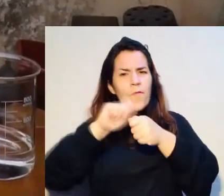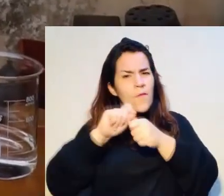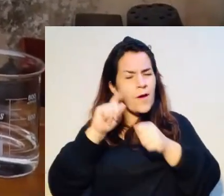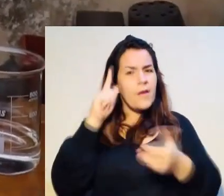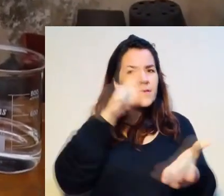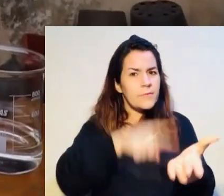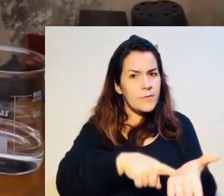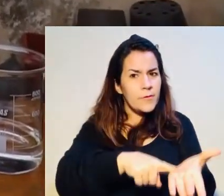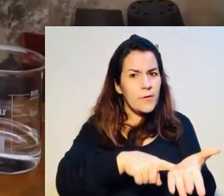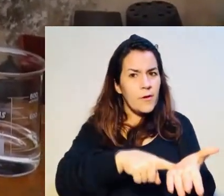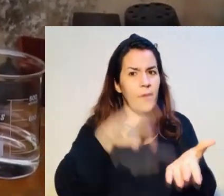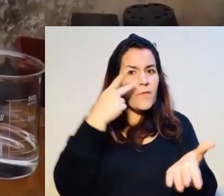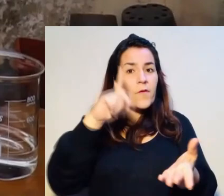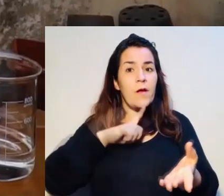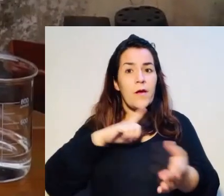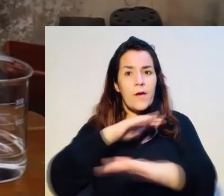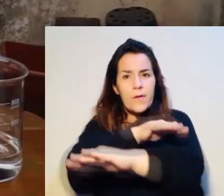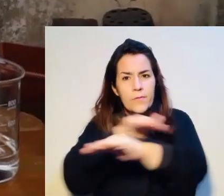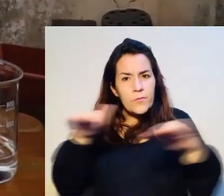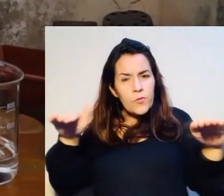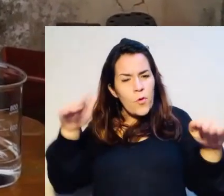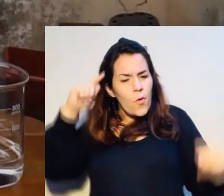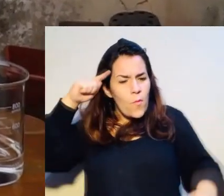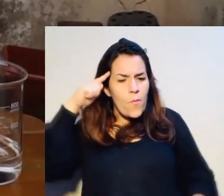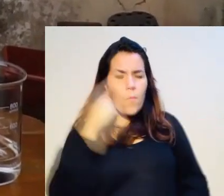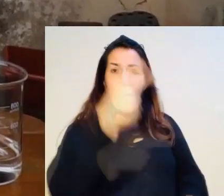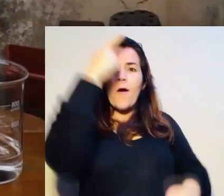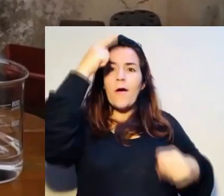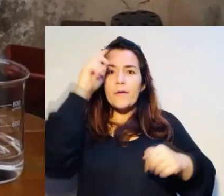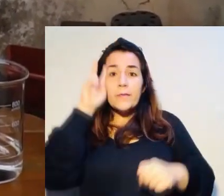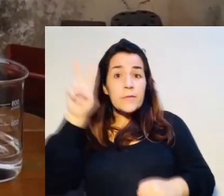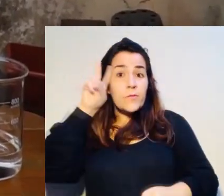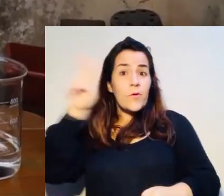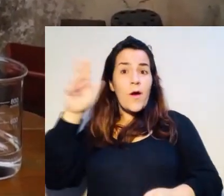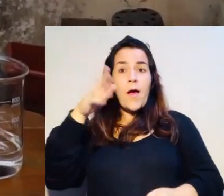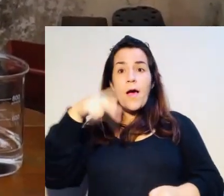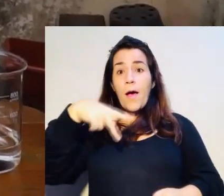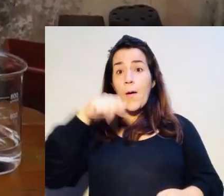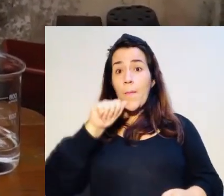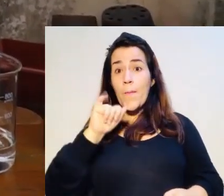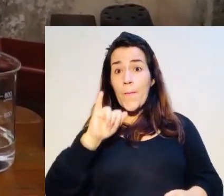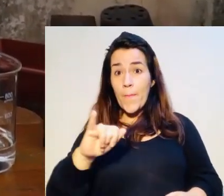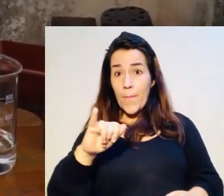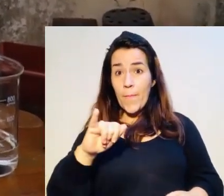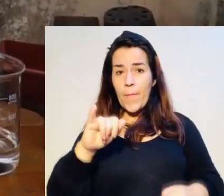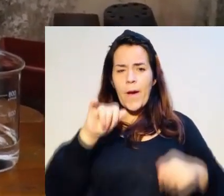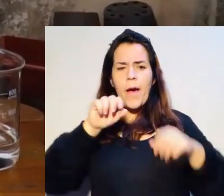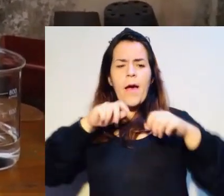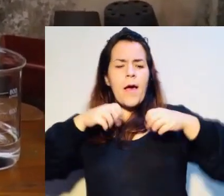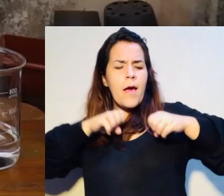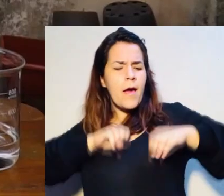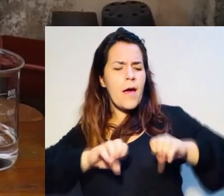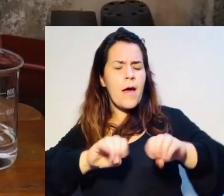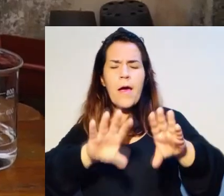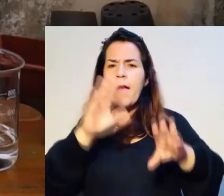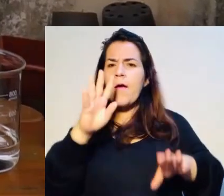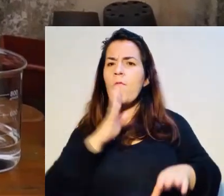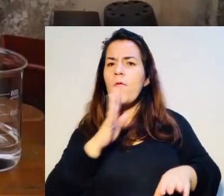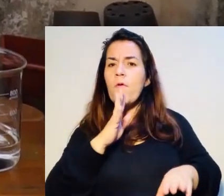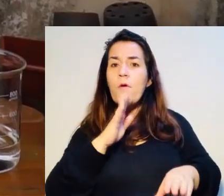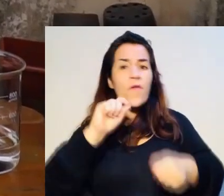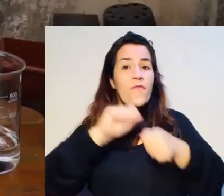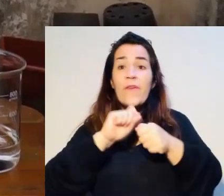Para além disso, de ter o túmulo tombado, Pai Eduardo foi muito reconhecido por tudo que fez em